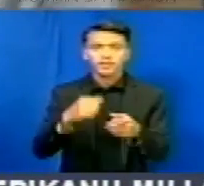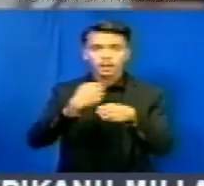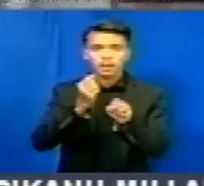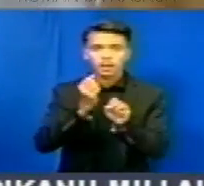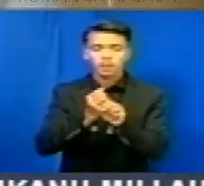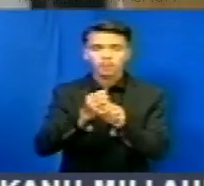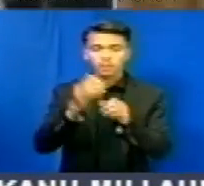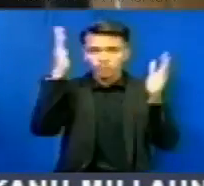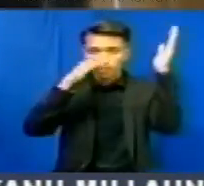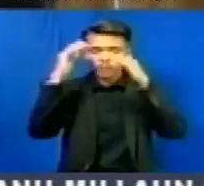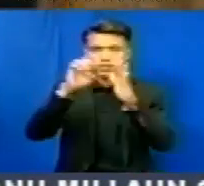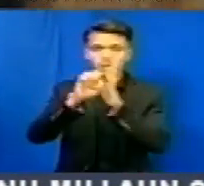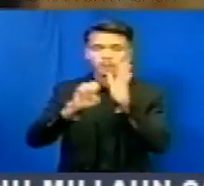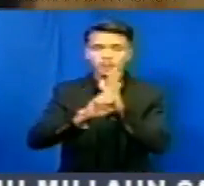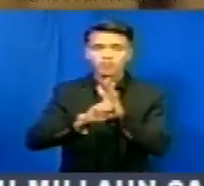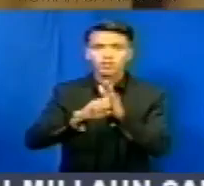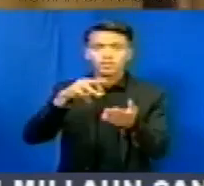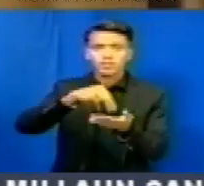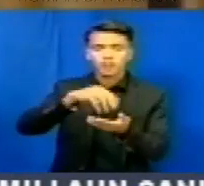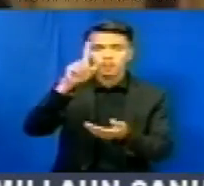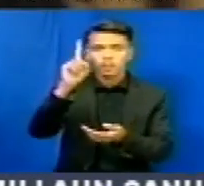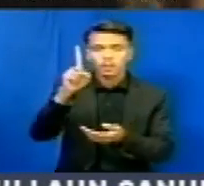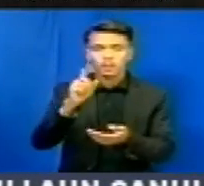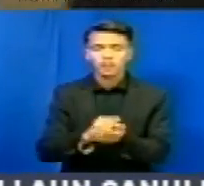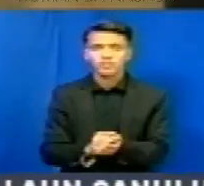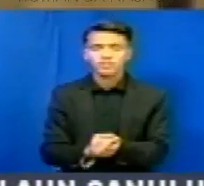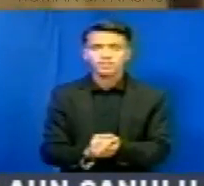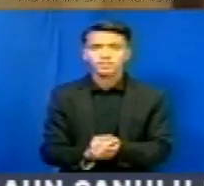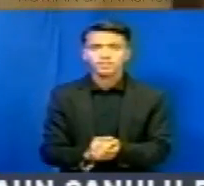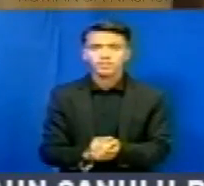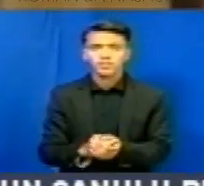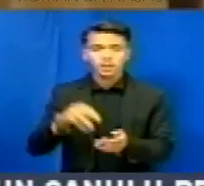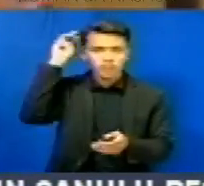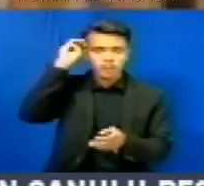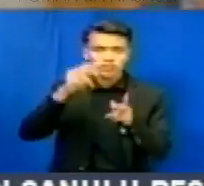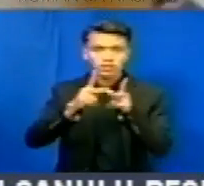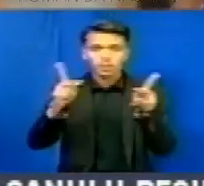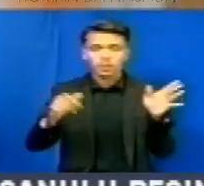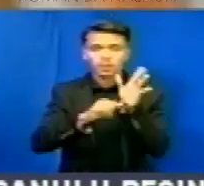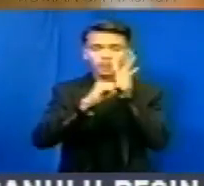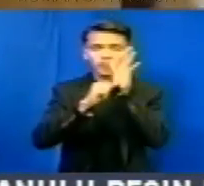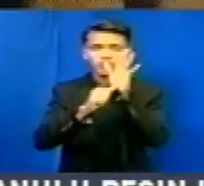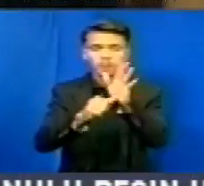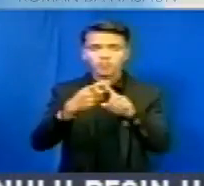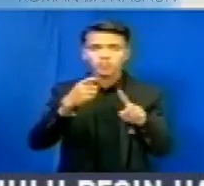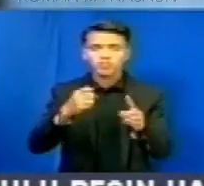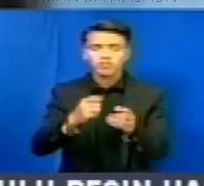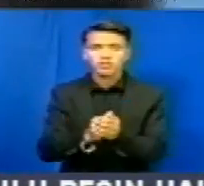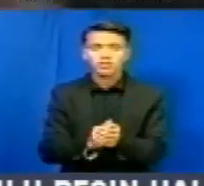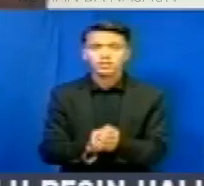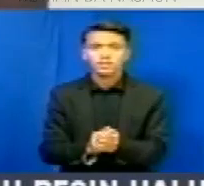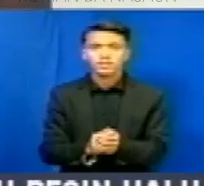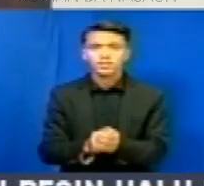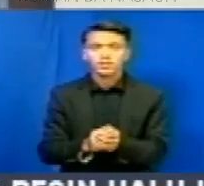prejuízo ba estado hamutuk dólares americano milhão ida. E a leitura sentença ne, Ministério Público representa Rússia Procurador Rosério